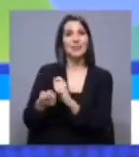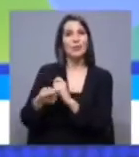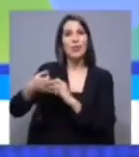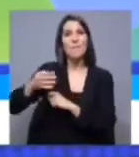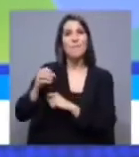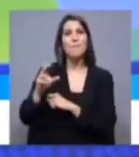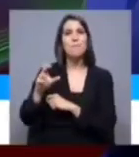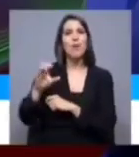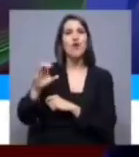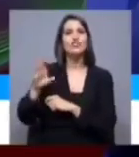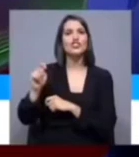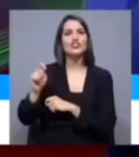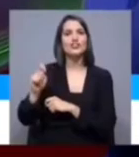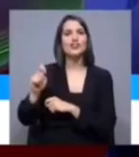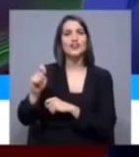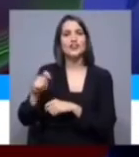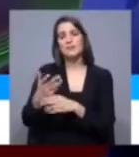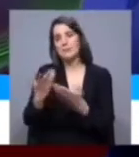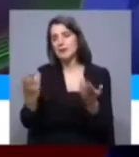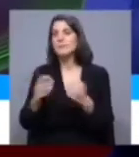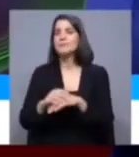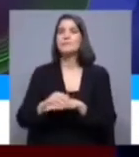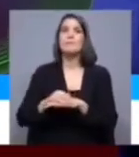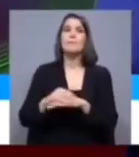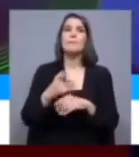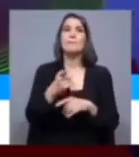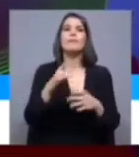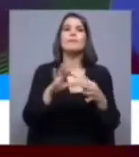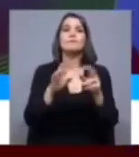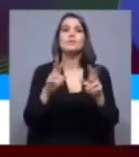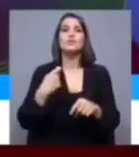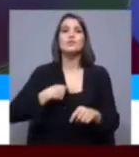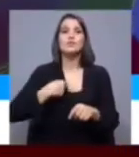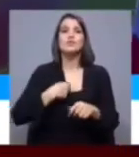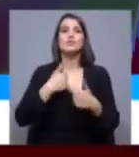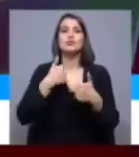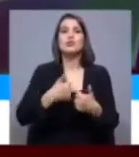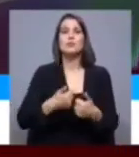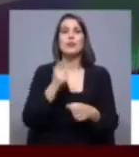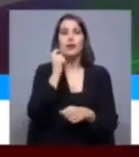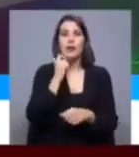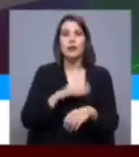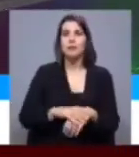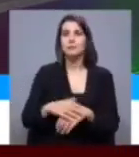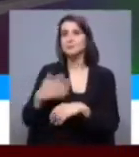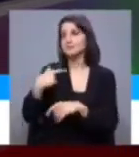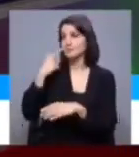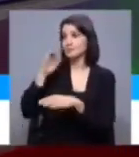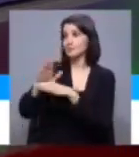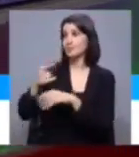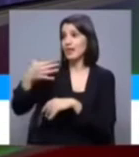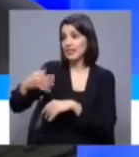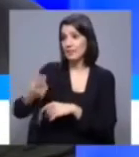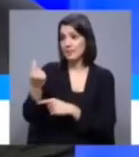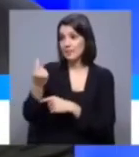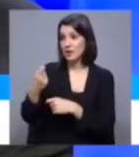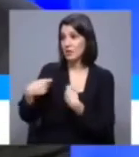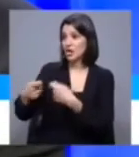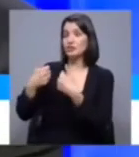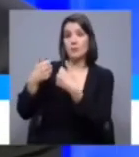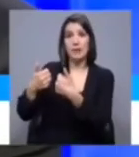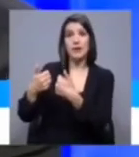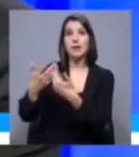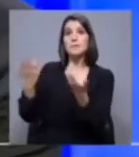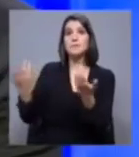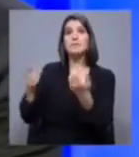de ontem. A questão das pensões e a não, questão tenho isto dos para mostrar subsídios. Tenho isto para mostrar ao André Ventura, que acha que a TAP, o dinheiro que está aplicado à TAP está muito bem aplicado.